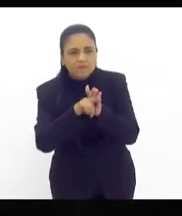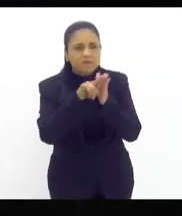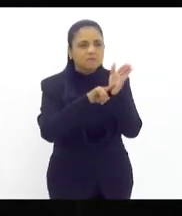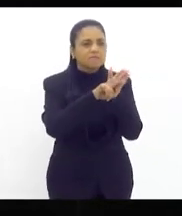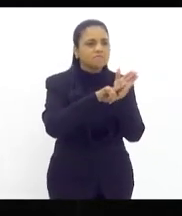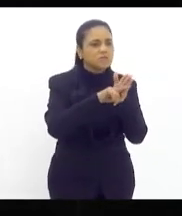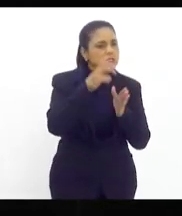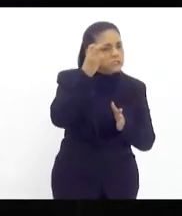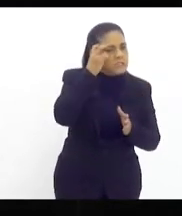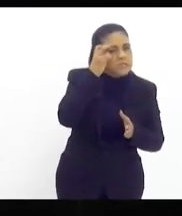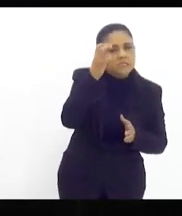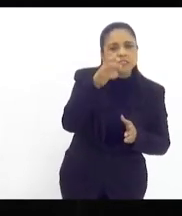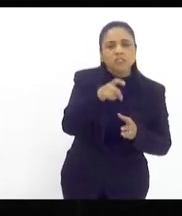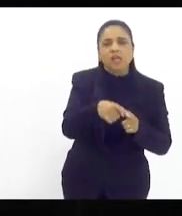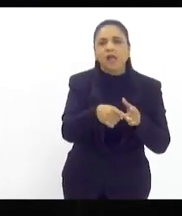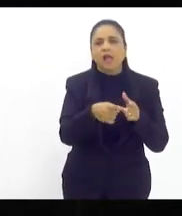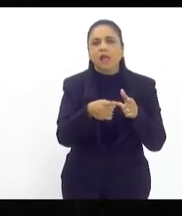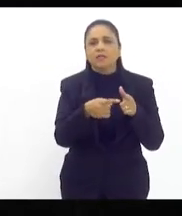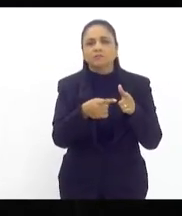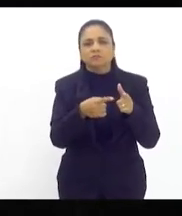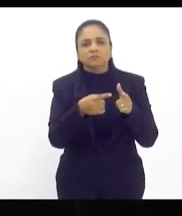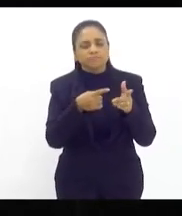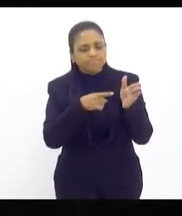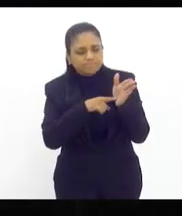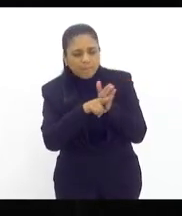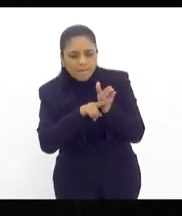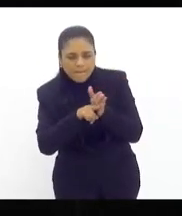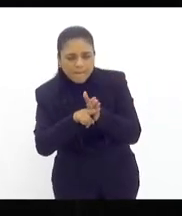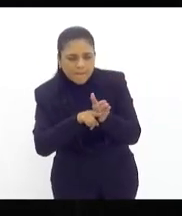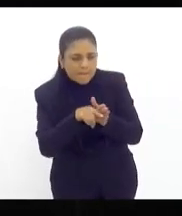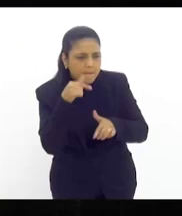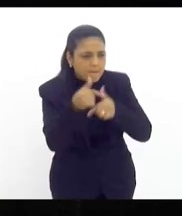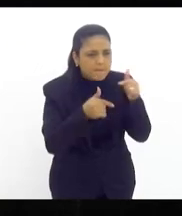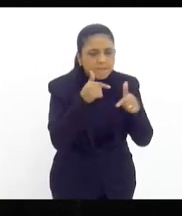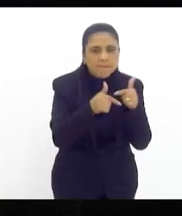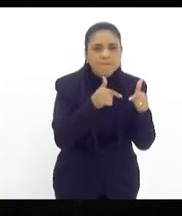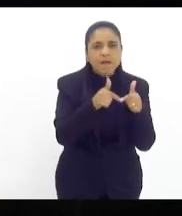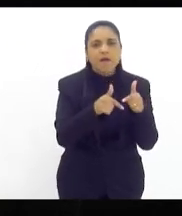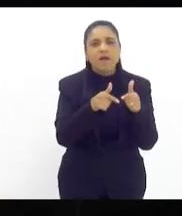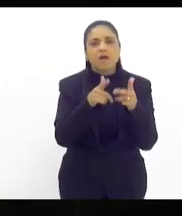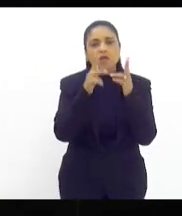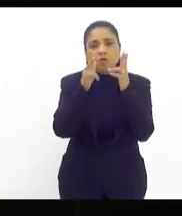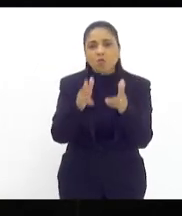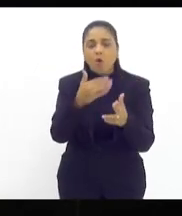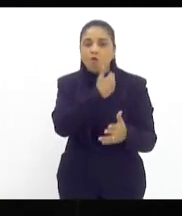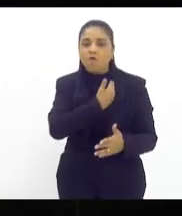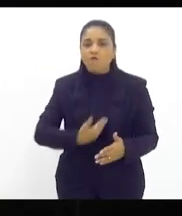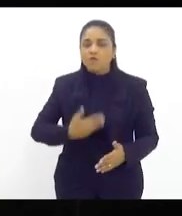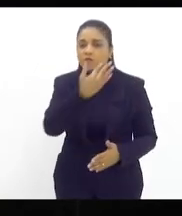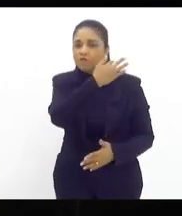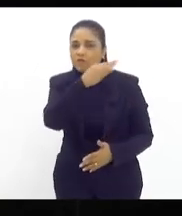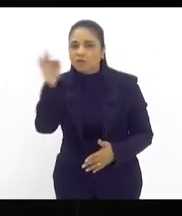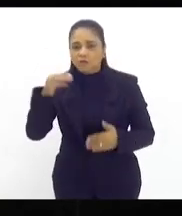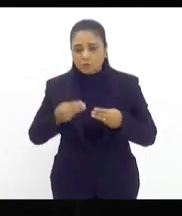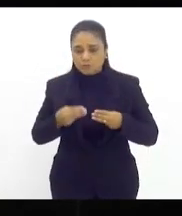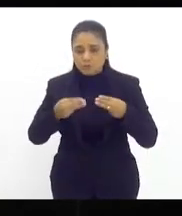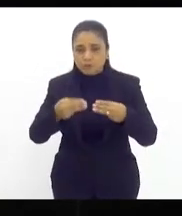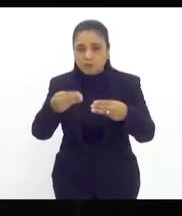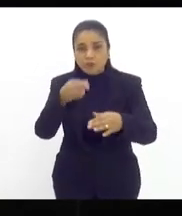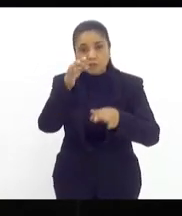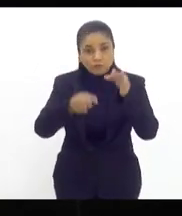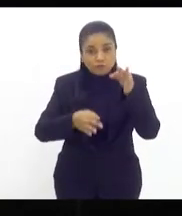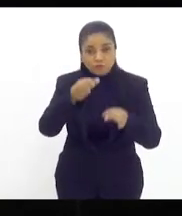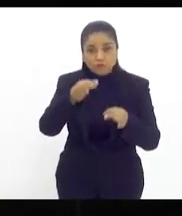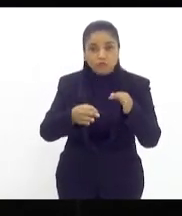inteligência trabalho investigativo como foi feito pelo governo federal através do ministério da justiça